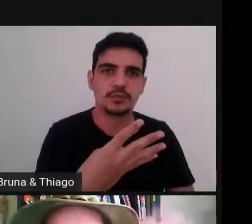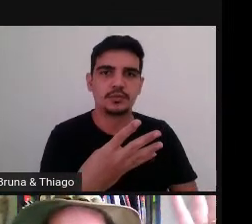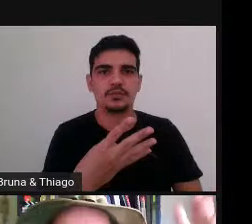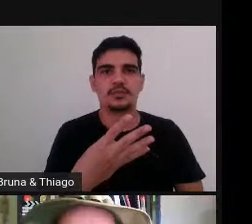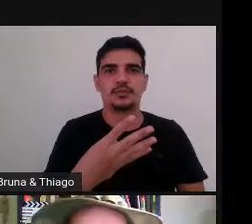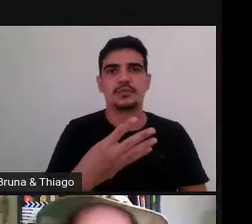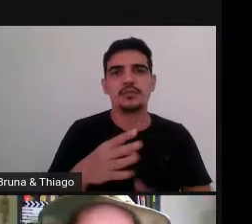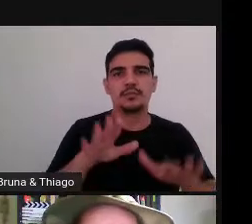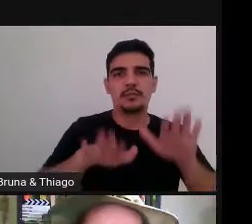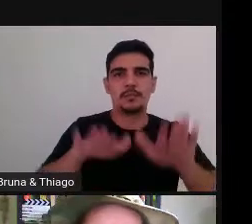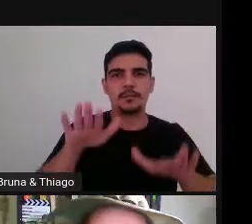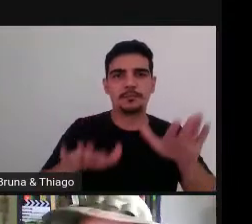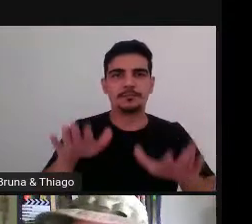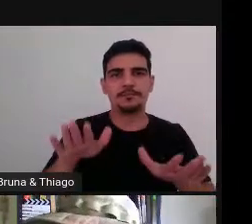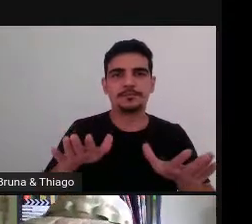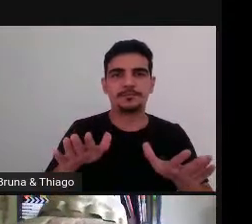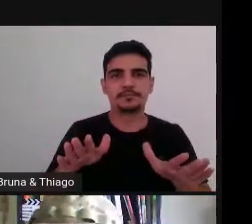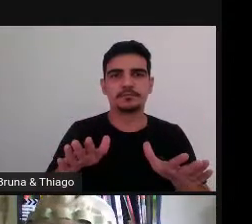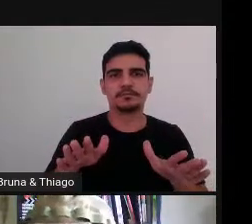para menos, né, depende...